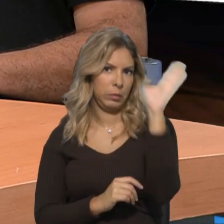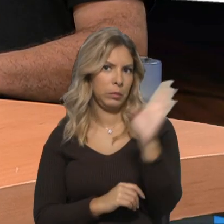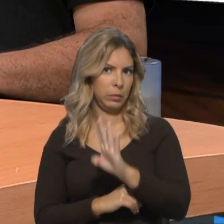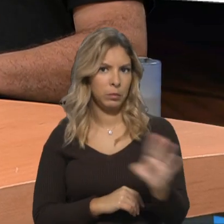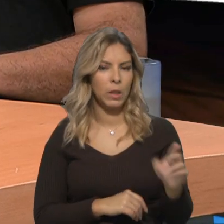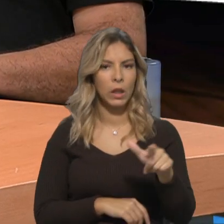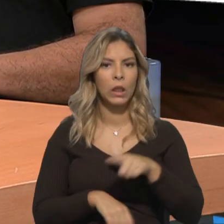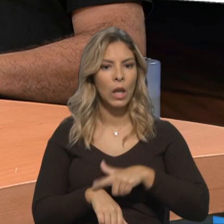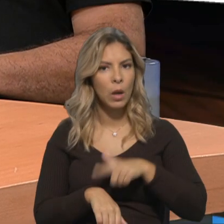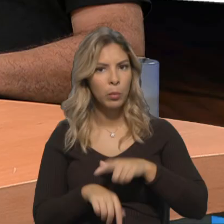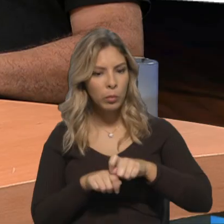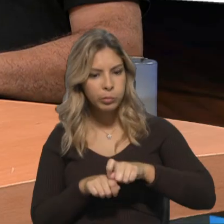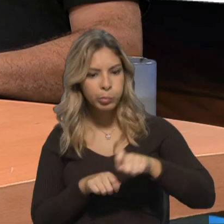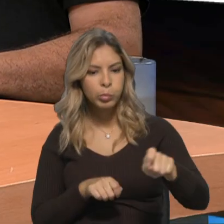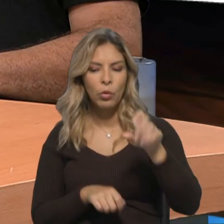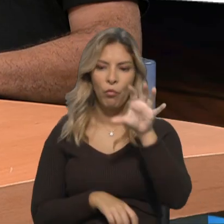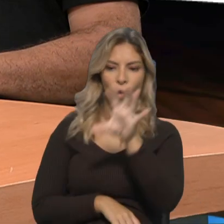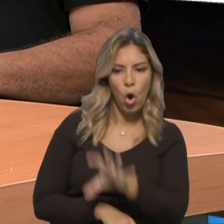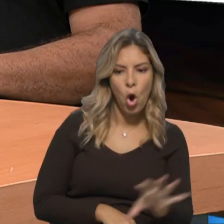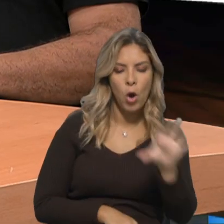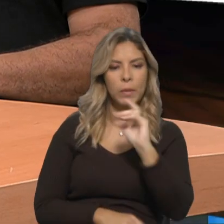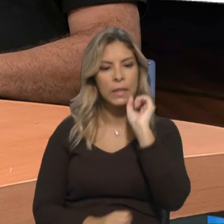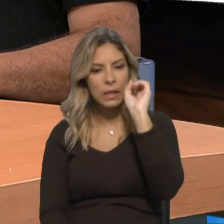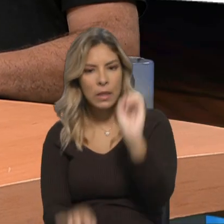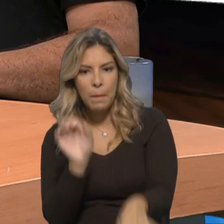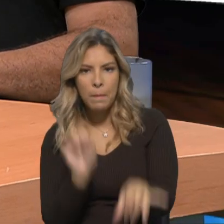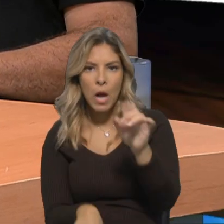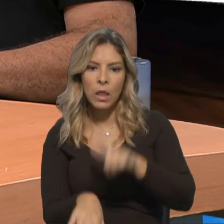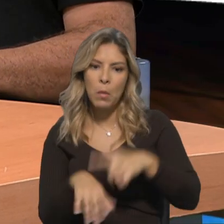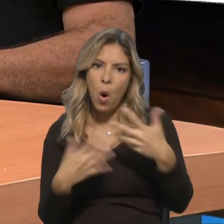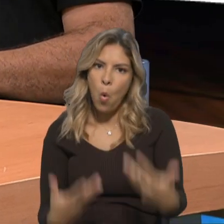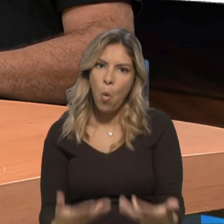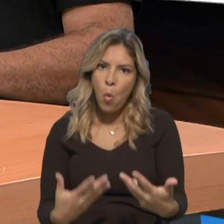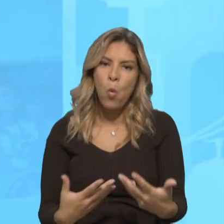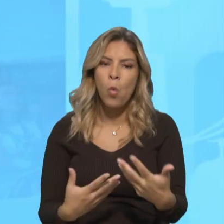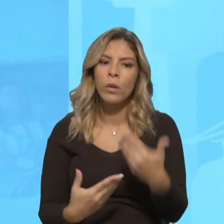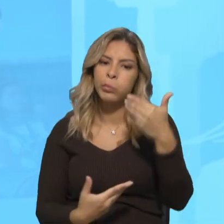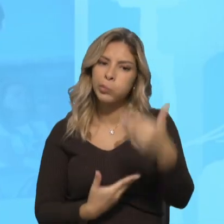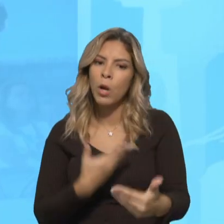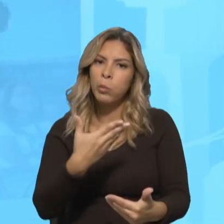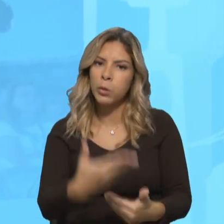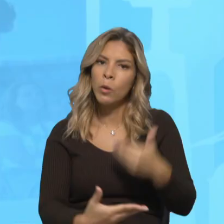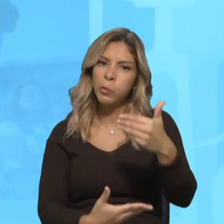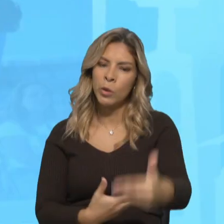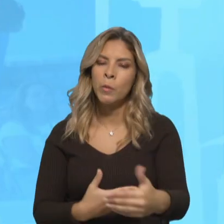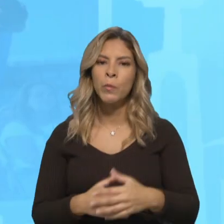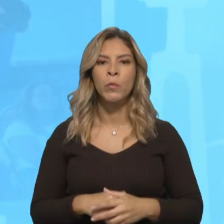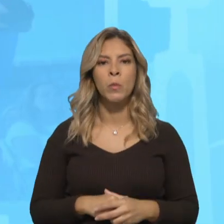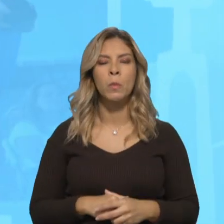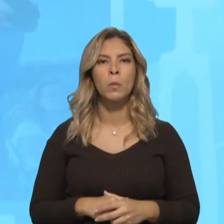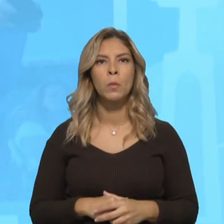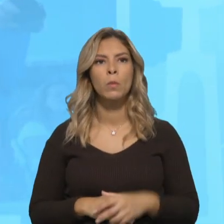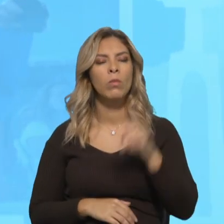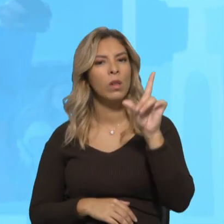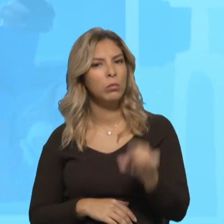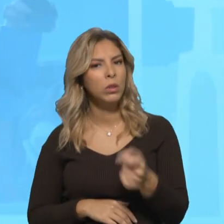dos tempos e os desafios novos de cada época. E sei que também vão,